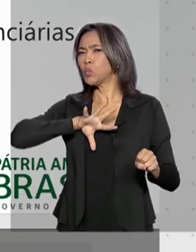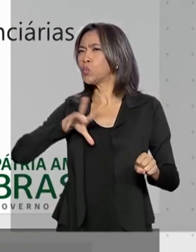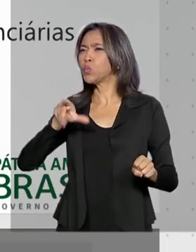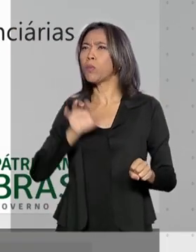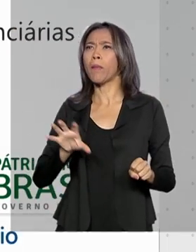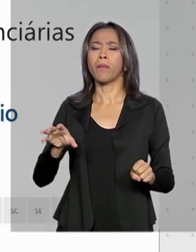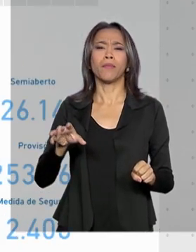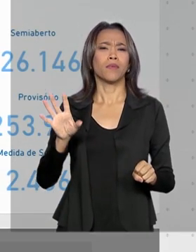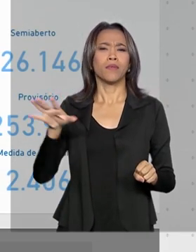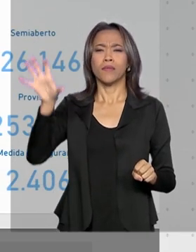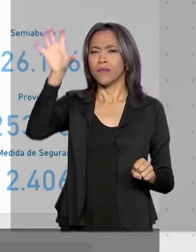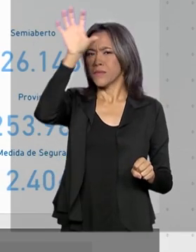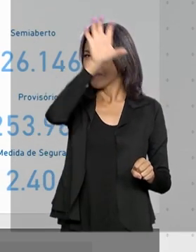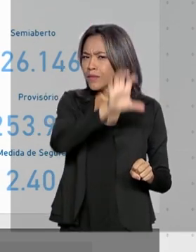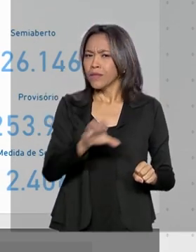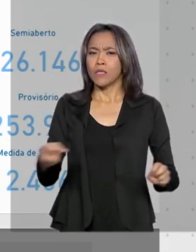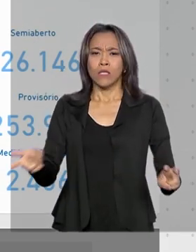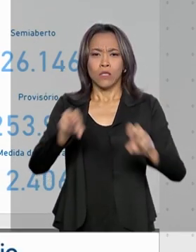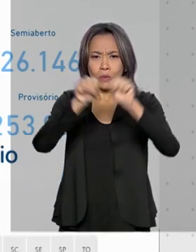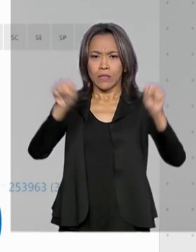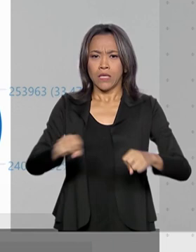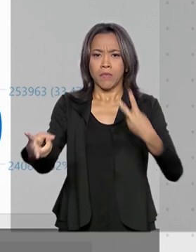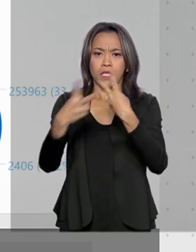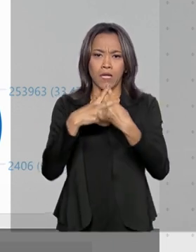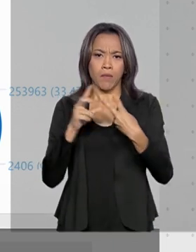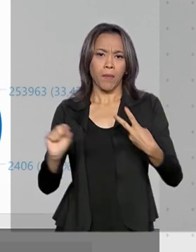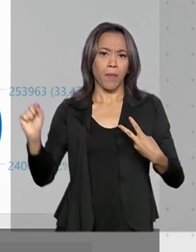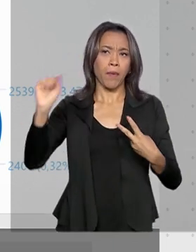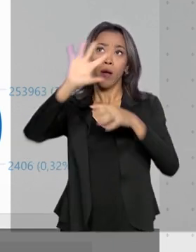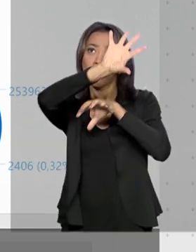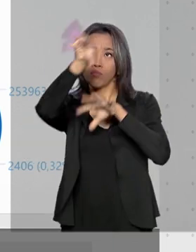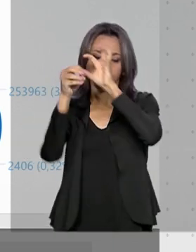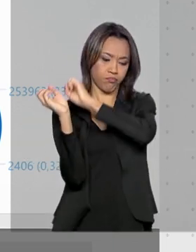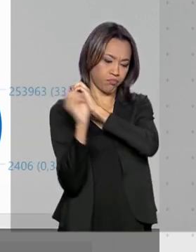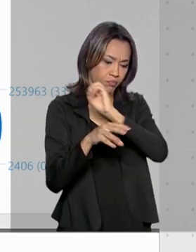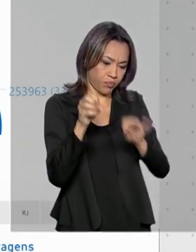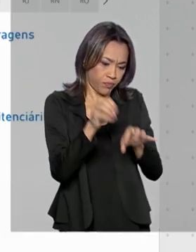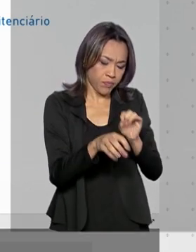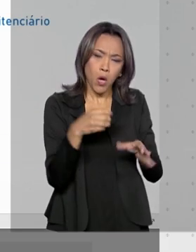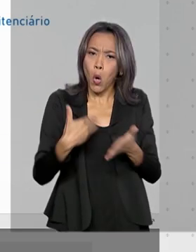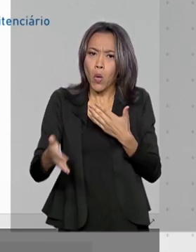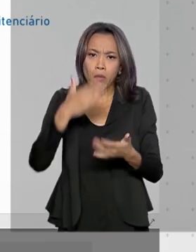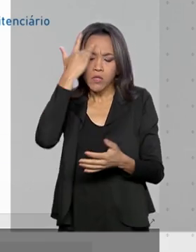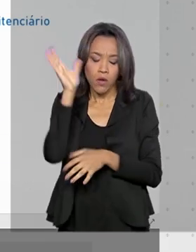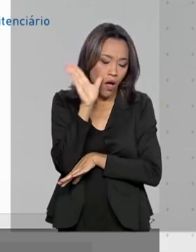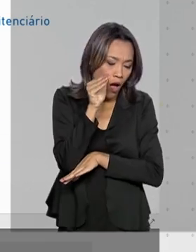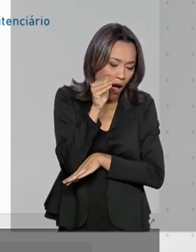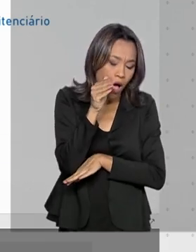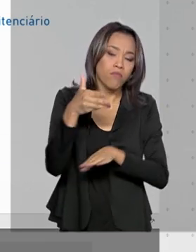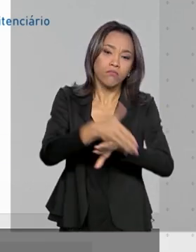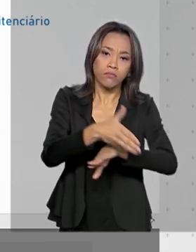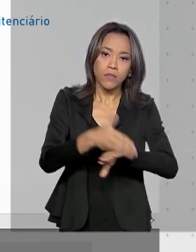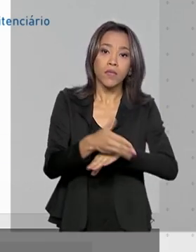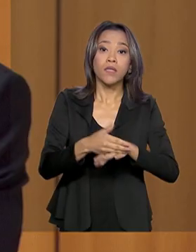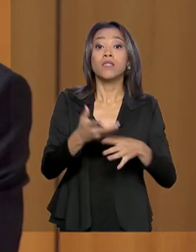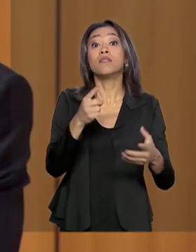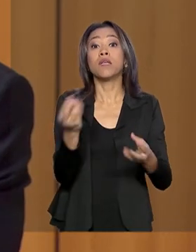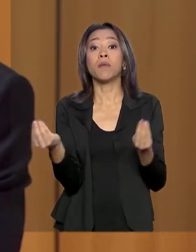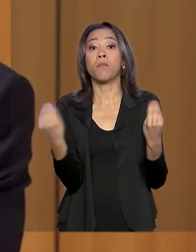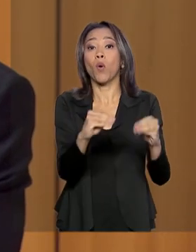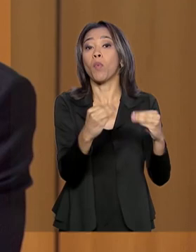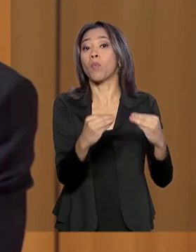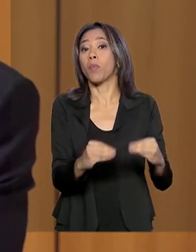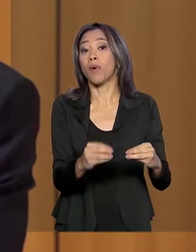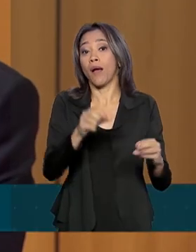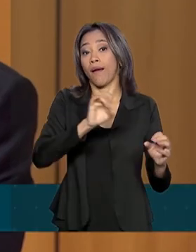prisional brasileiro. Tudo aberto à consulta de qualquer cidadão e atualizado a cada seis meses. Nós temos